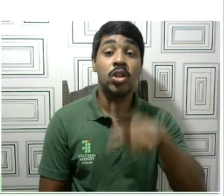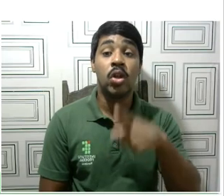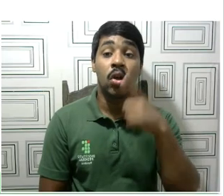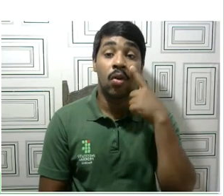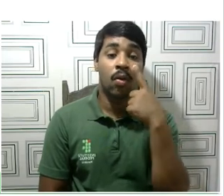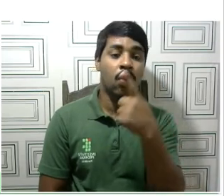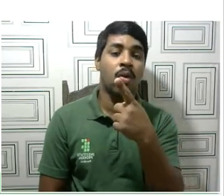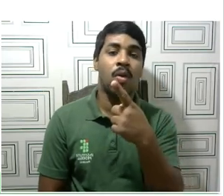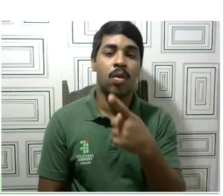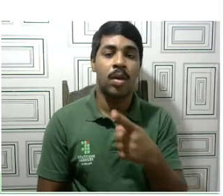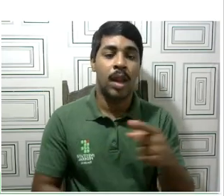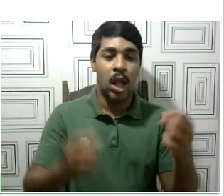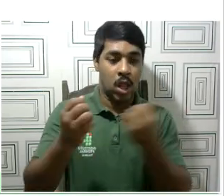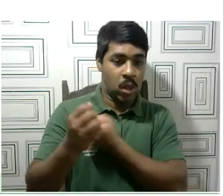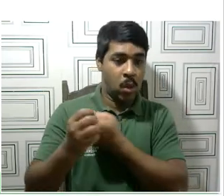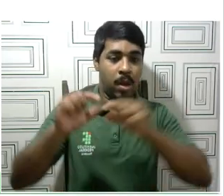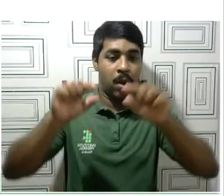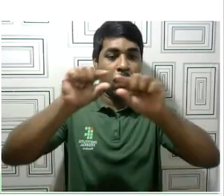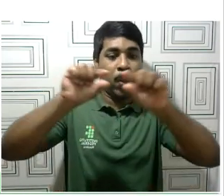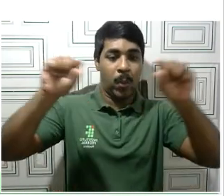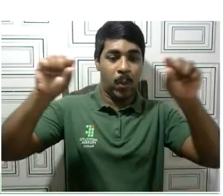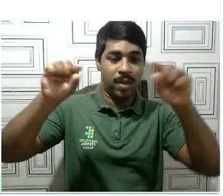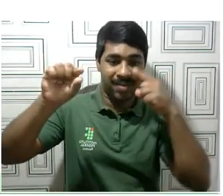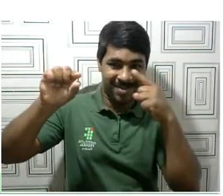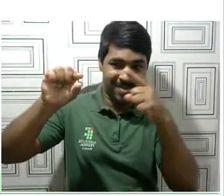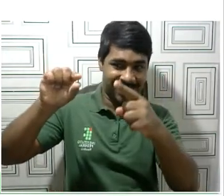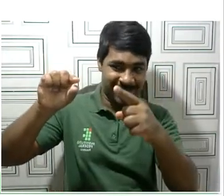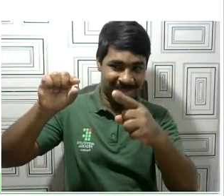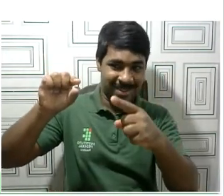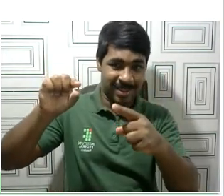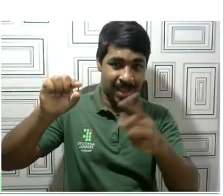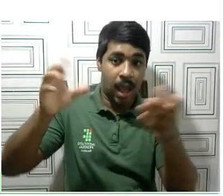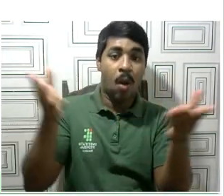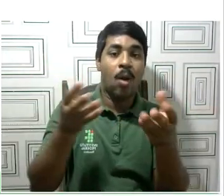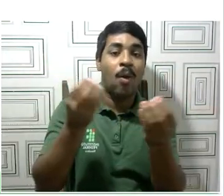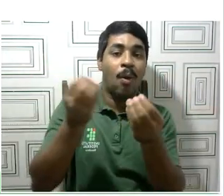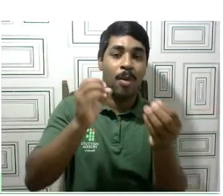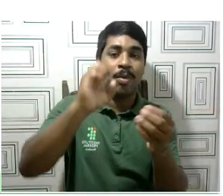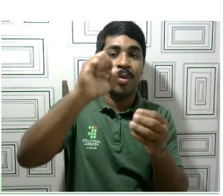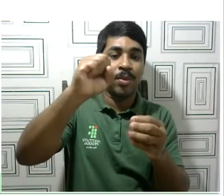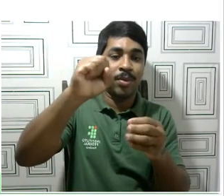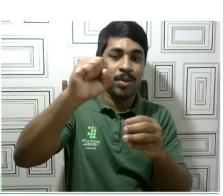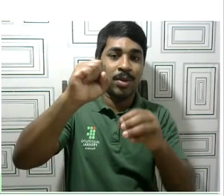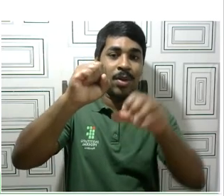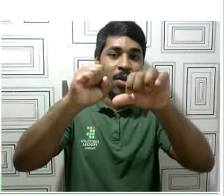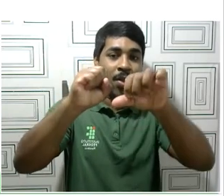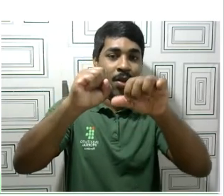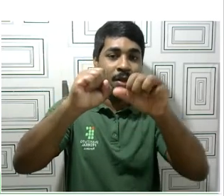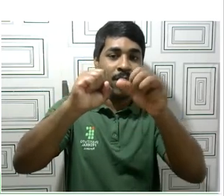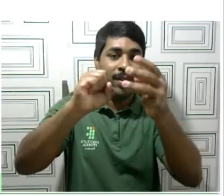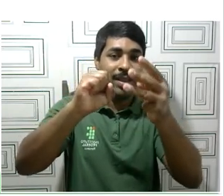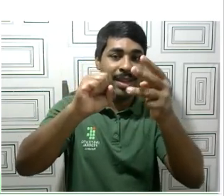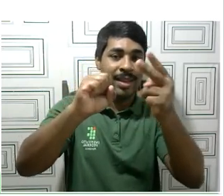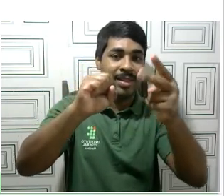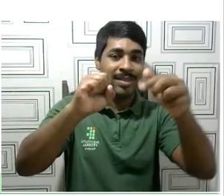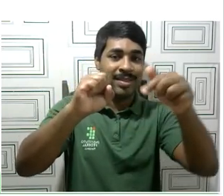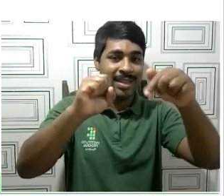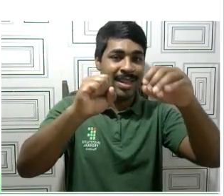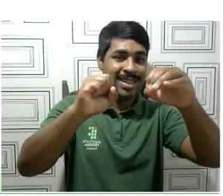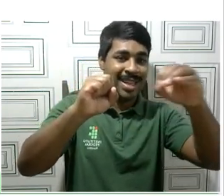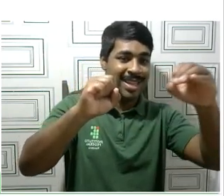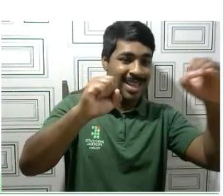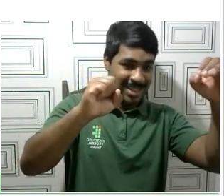327. Para no 7 porque aqui já é 0, 0 a gente não coloca. Então vezes 10 e elevado a quanto, né? Bora